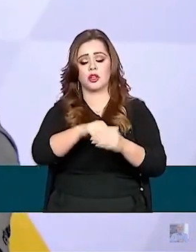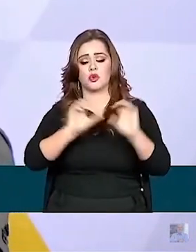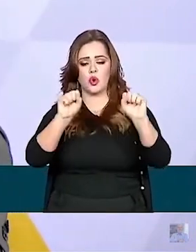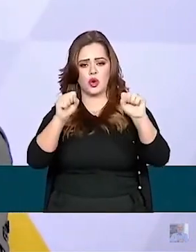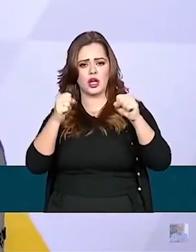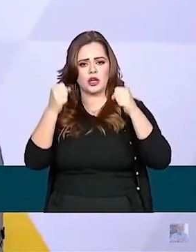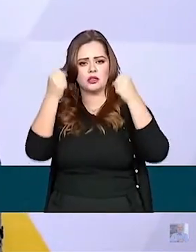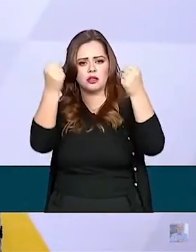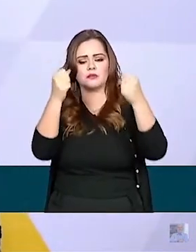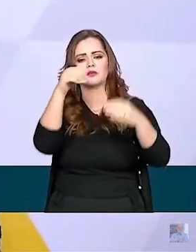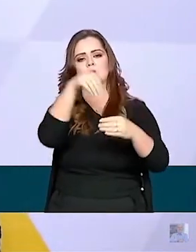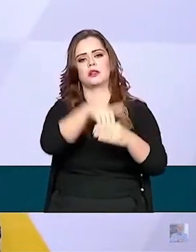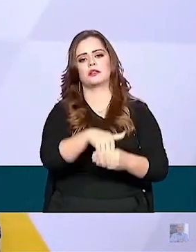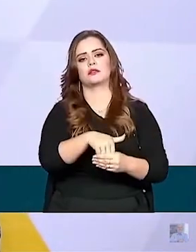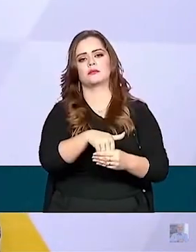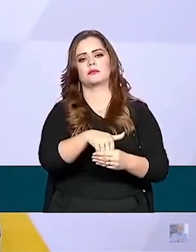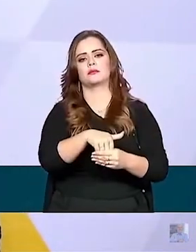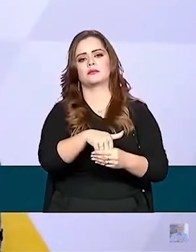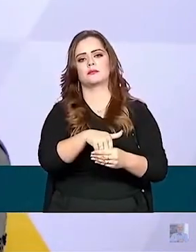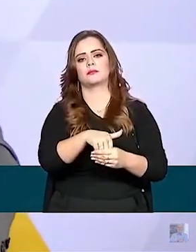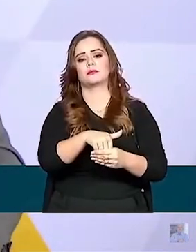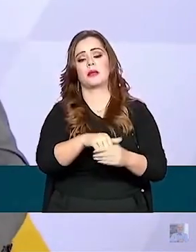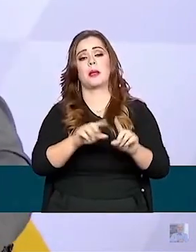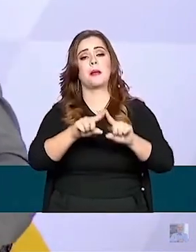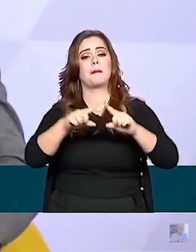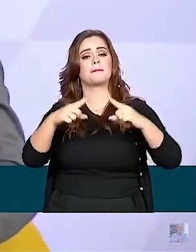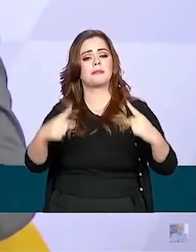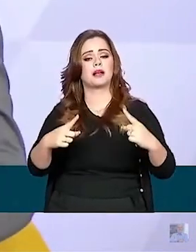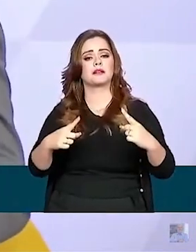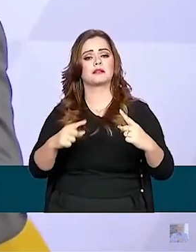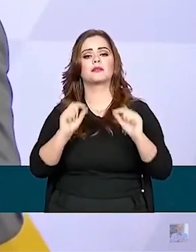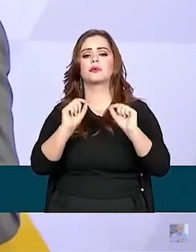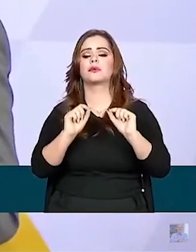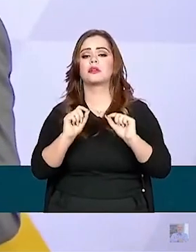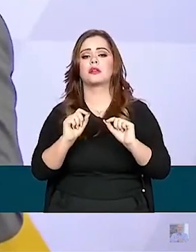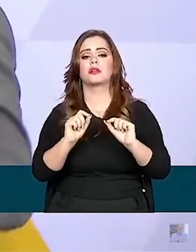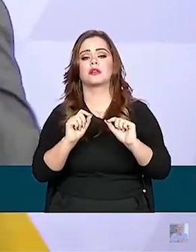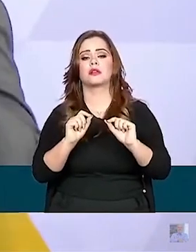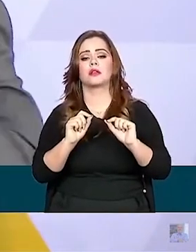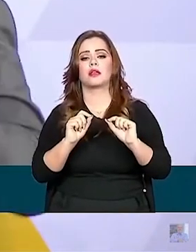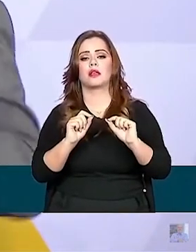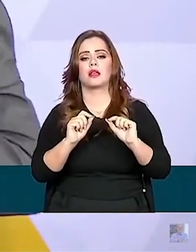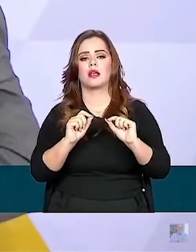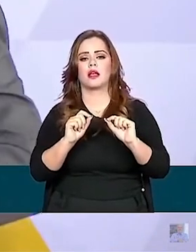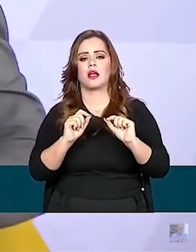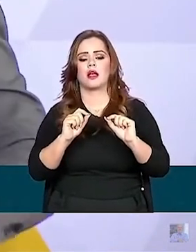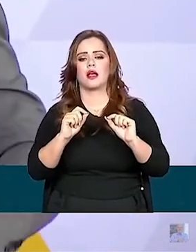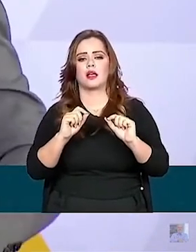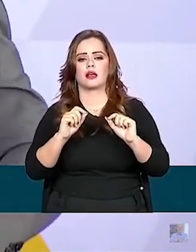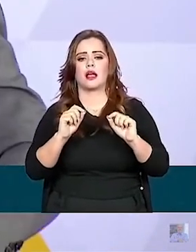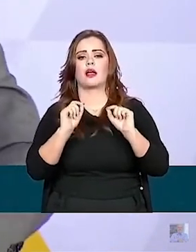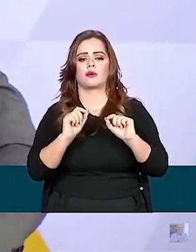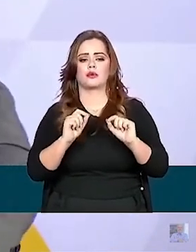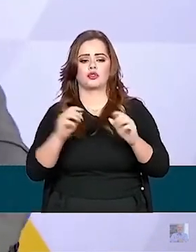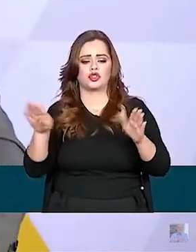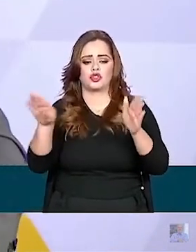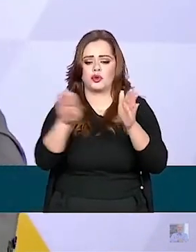Ganhamos uma eleição, mas a causa que nos fez chegar aqui